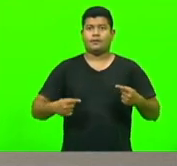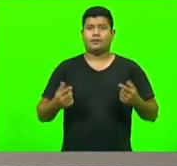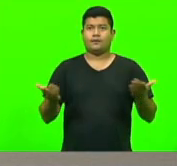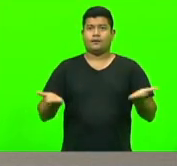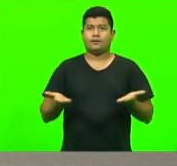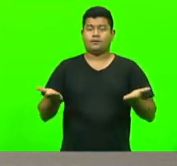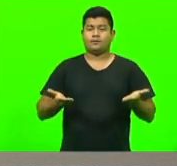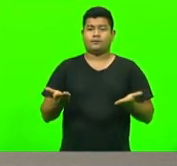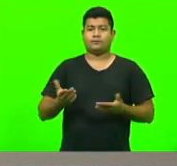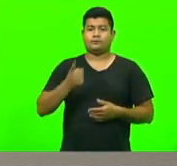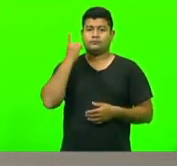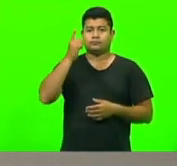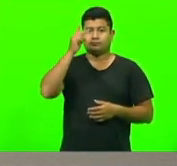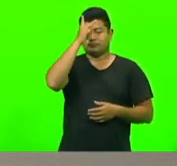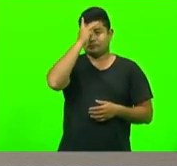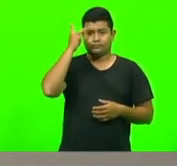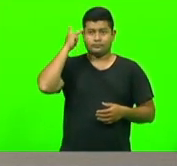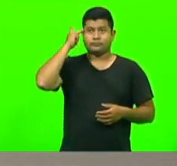deputada Paulinha.